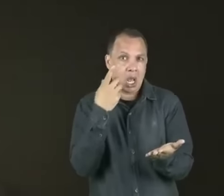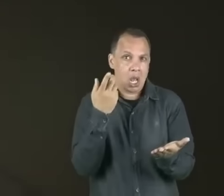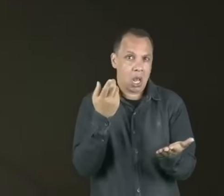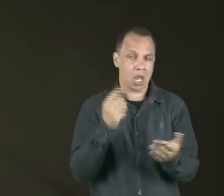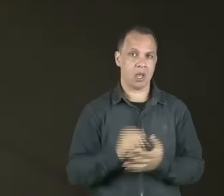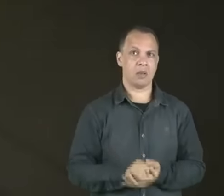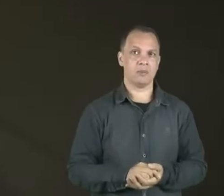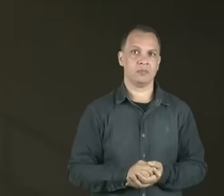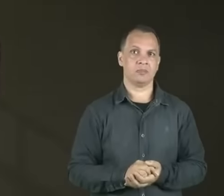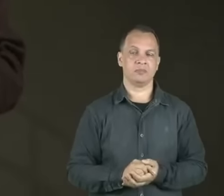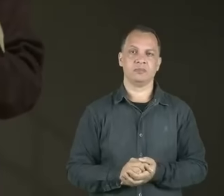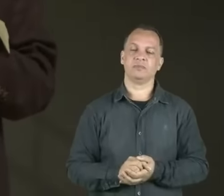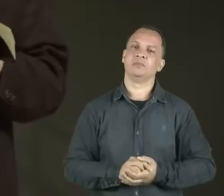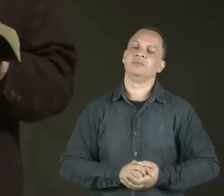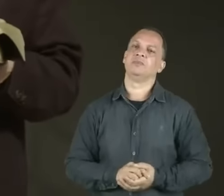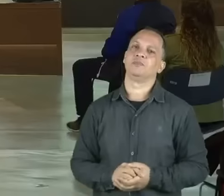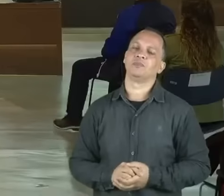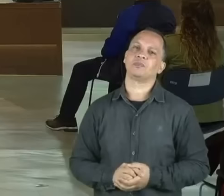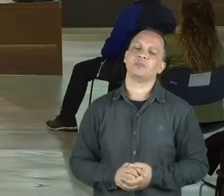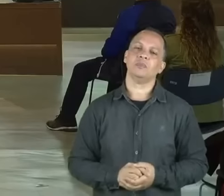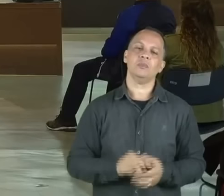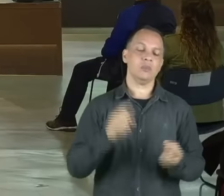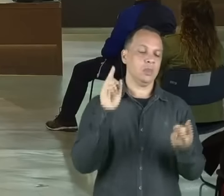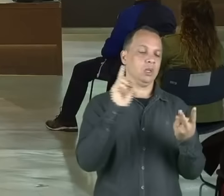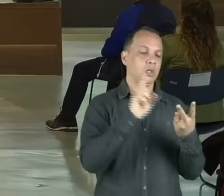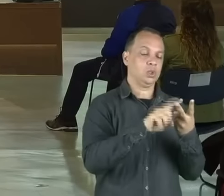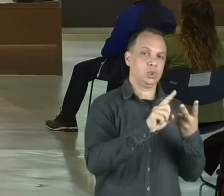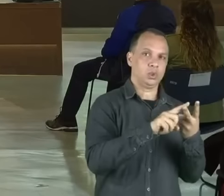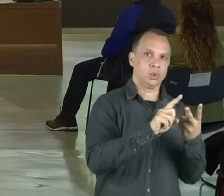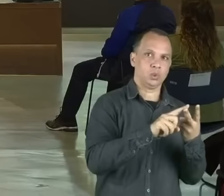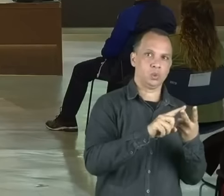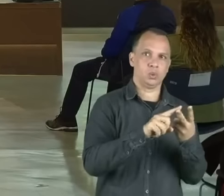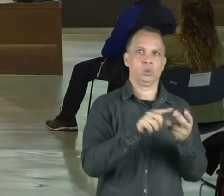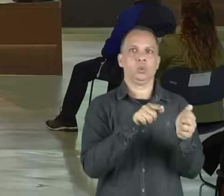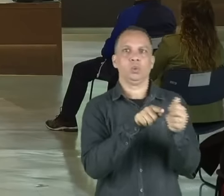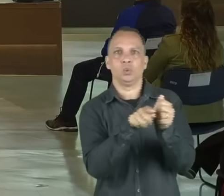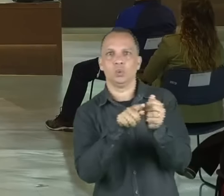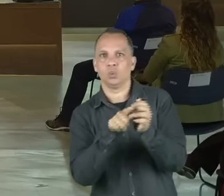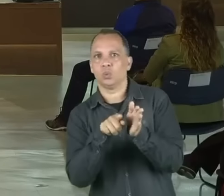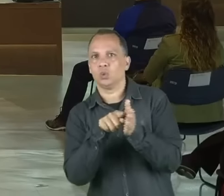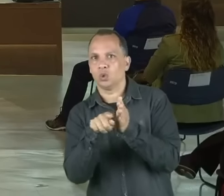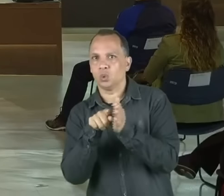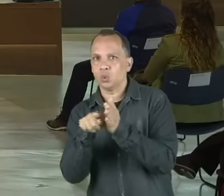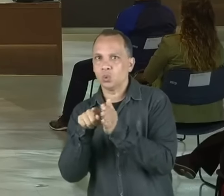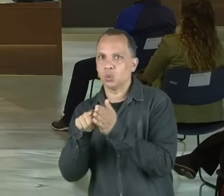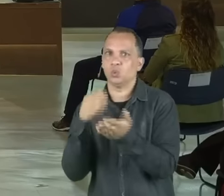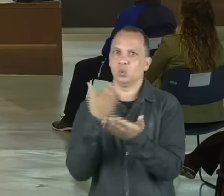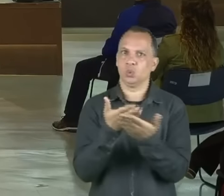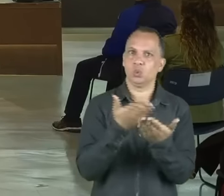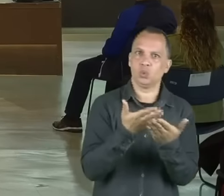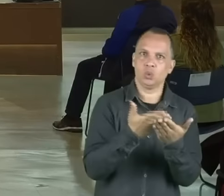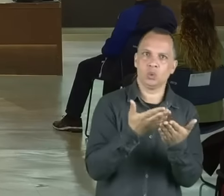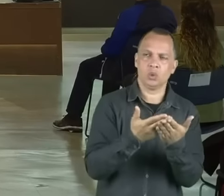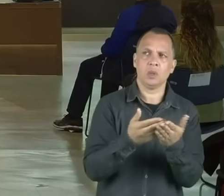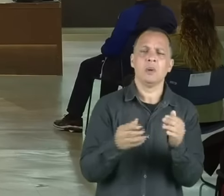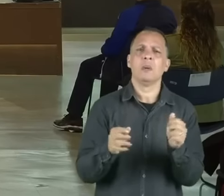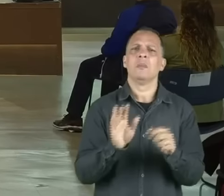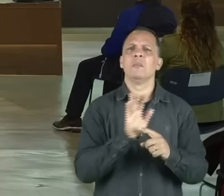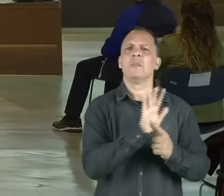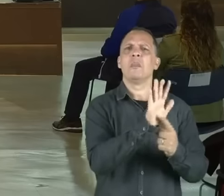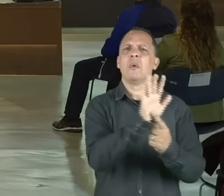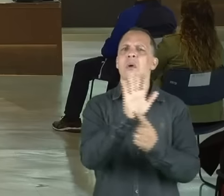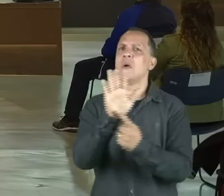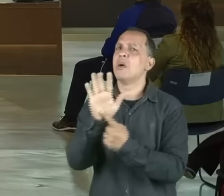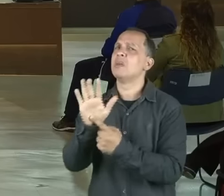de sua existência e terceiro porque acreditando neles ou na sua existência na sua